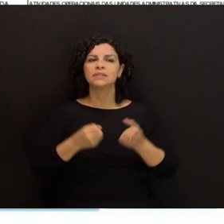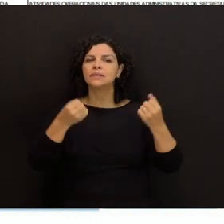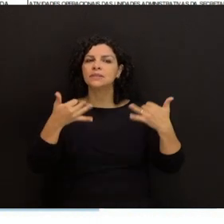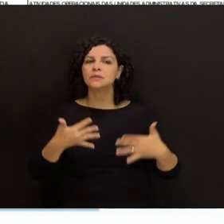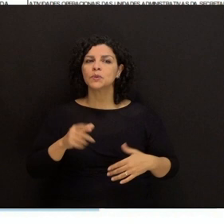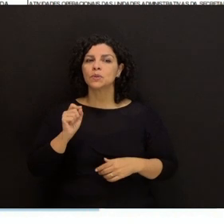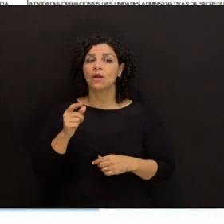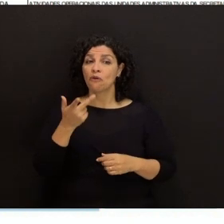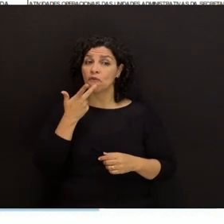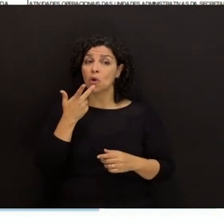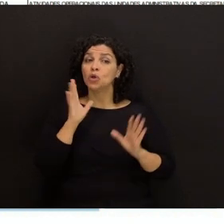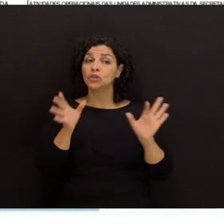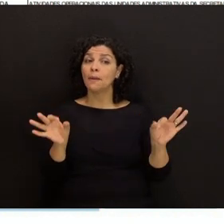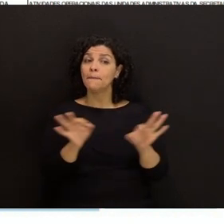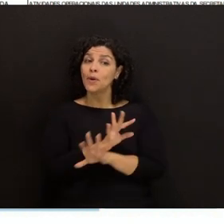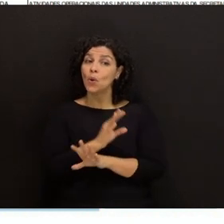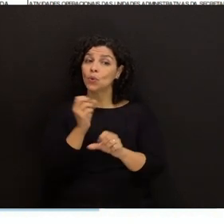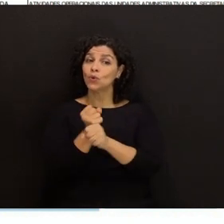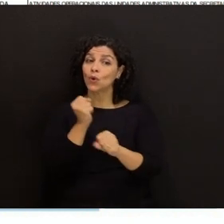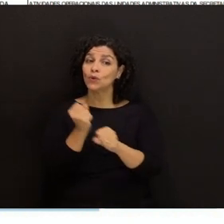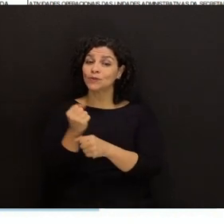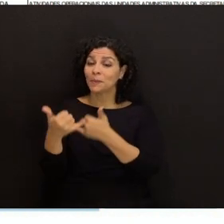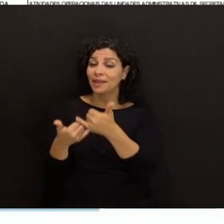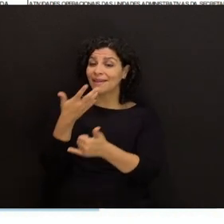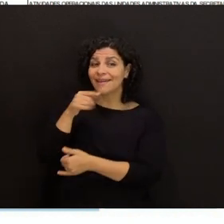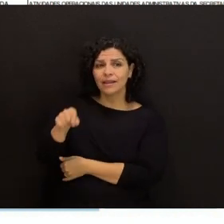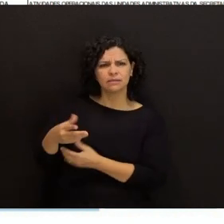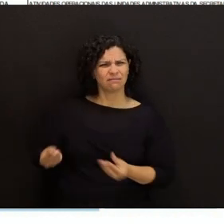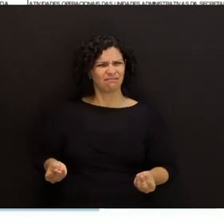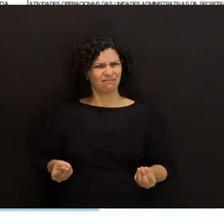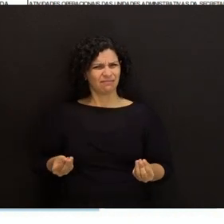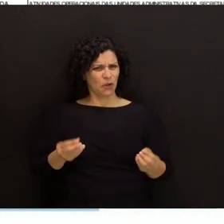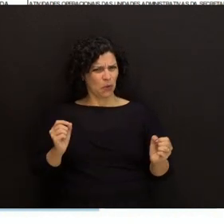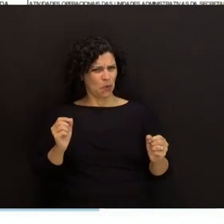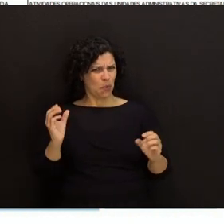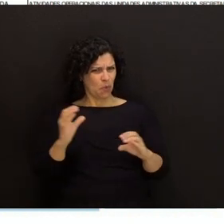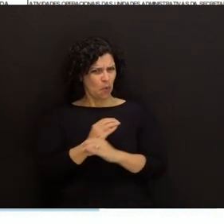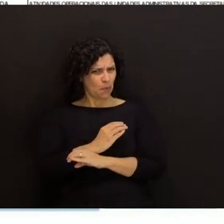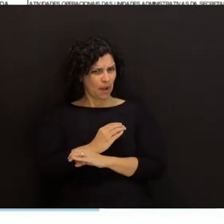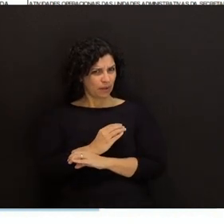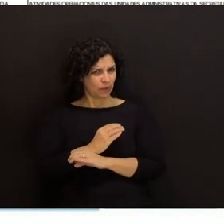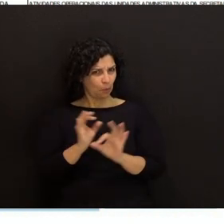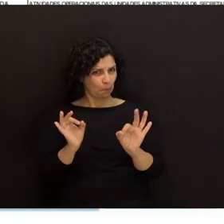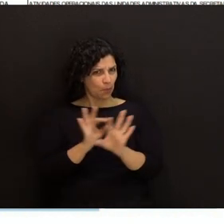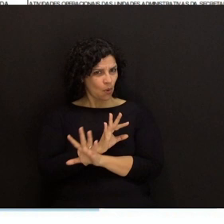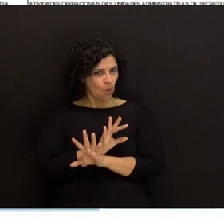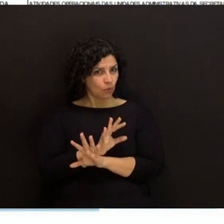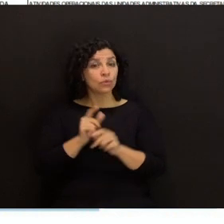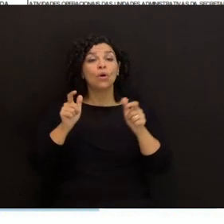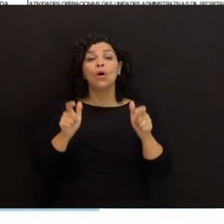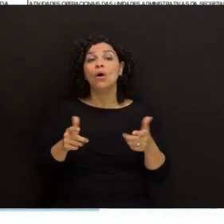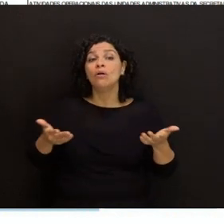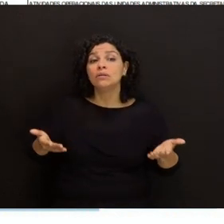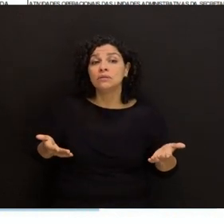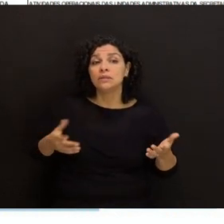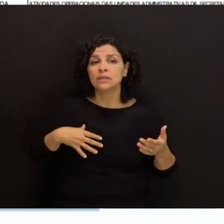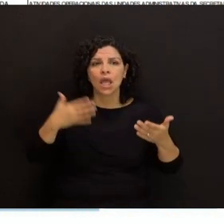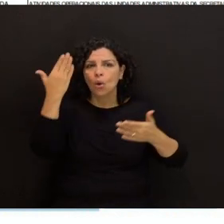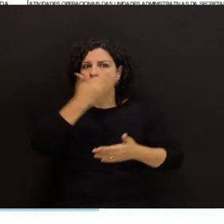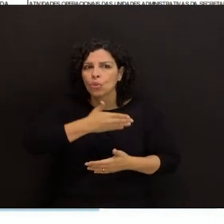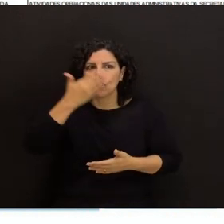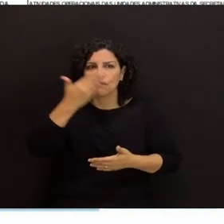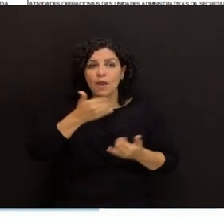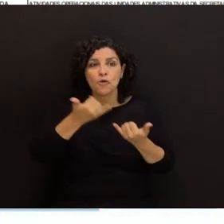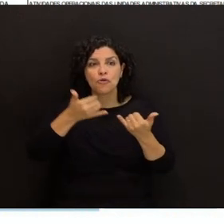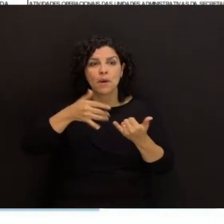que foi concluída Como assim concluída será que esse porquinho tá lá de forma invisível ninguém